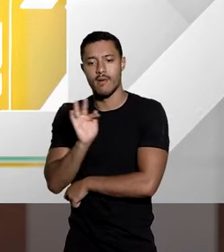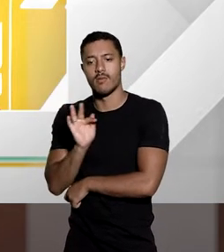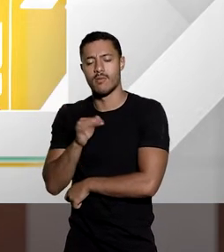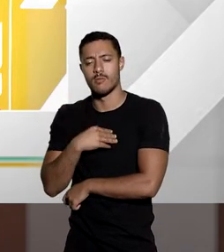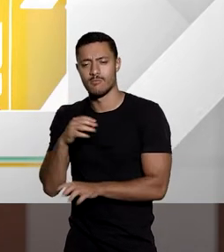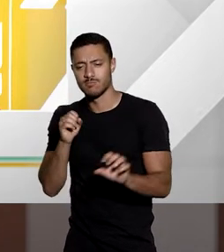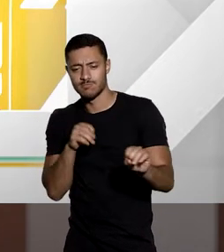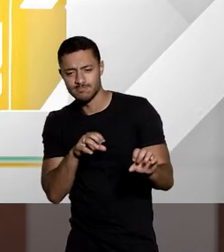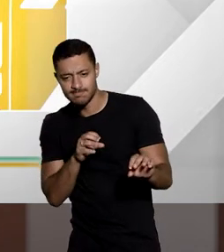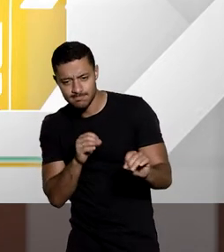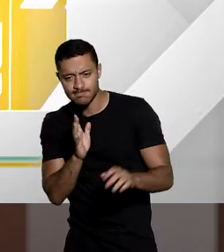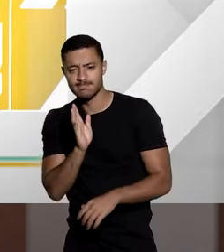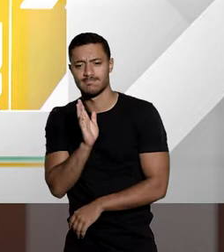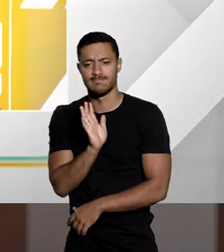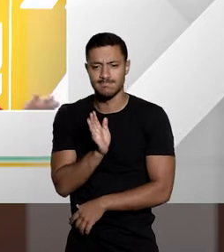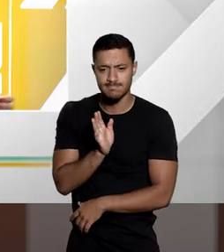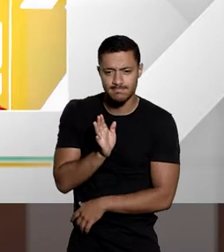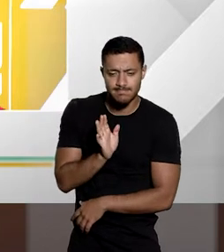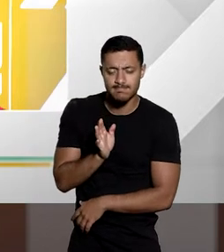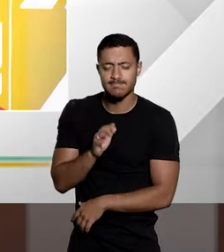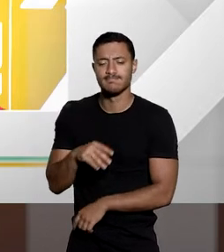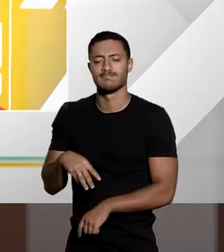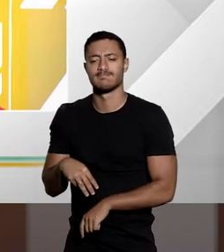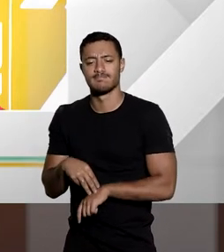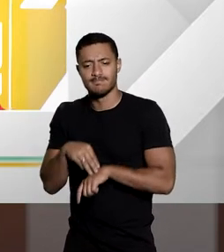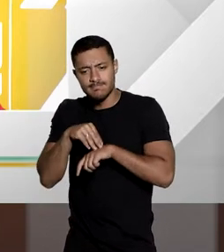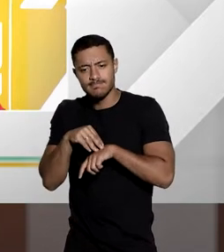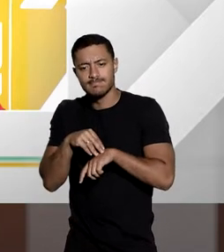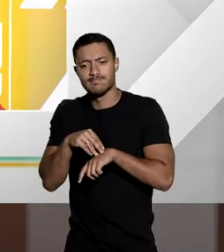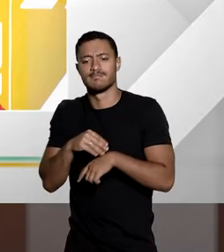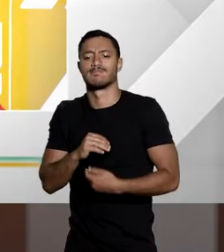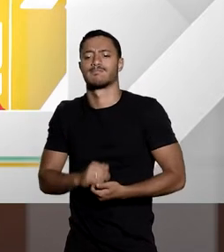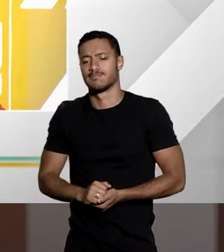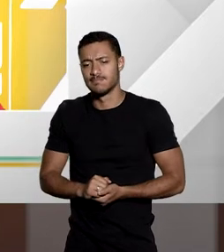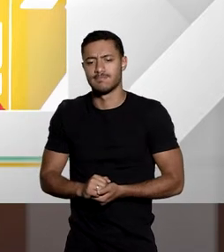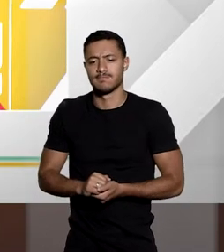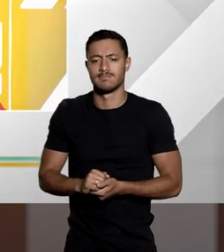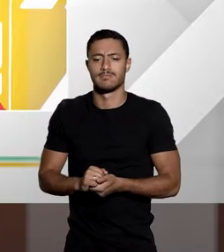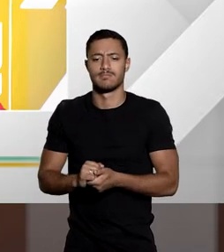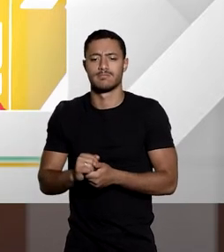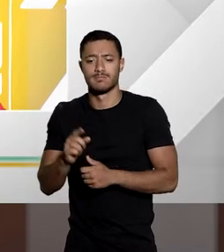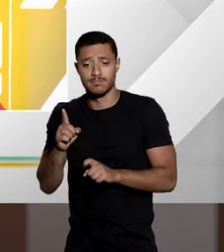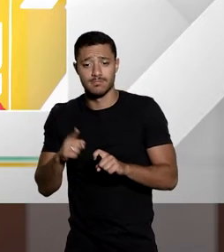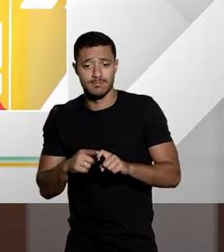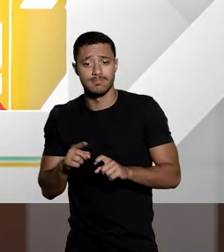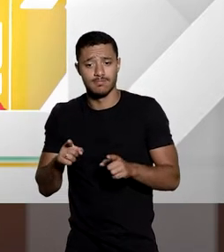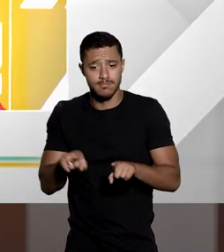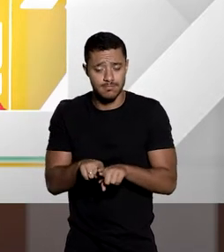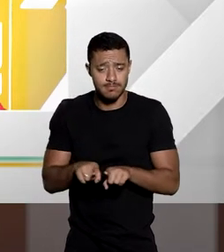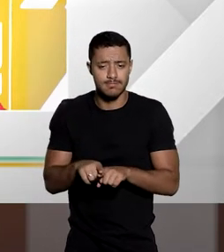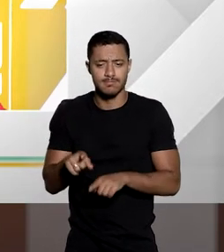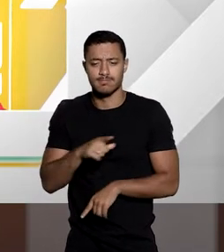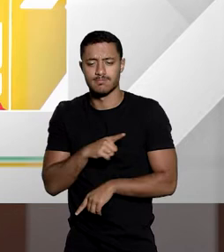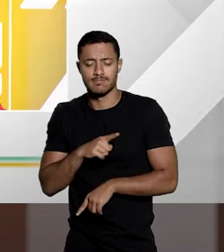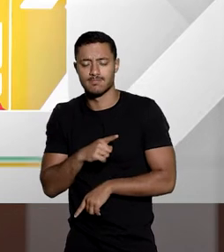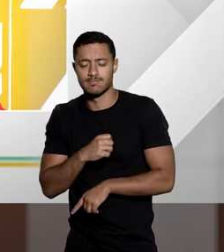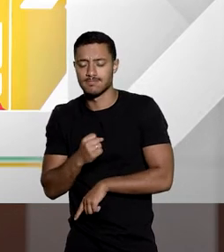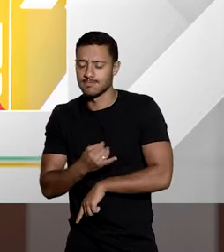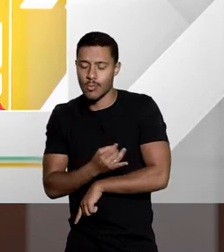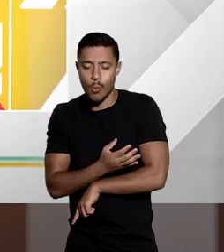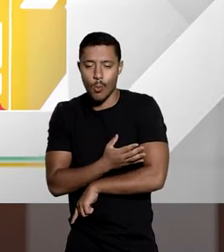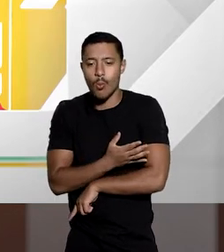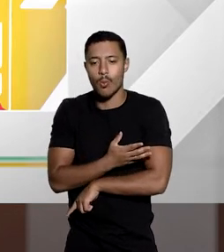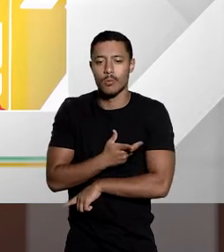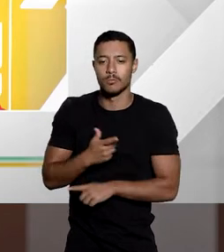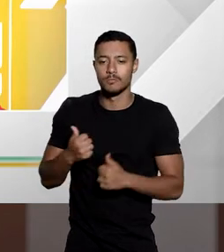fui orientadora já na monografia de final de curso, no mestrado, no doutorado, e tenho muito orgulho da